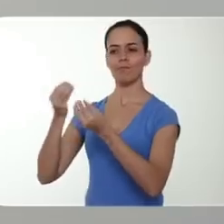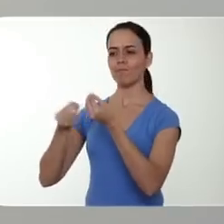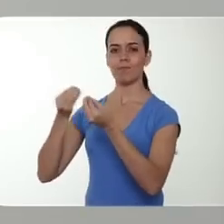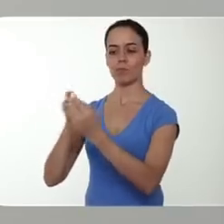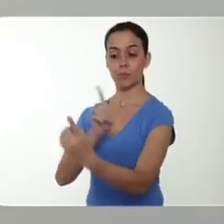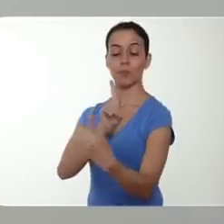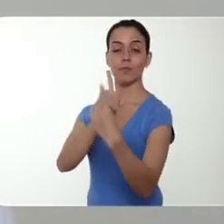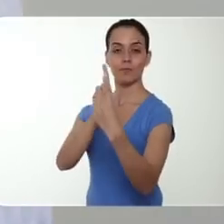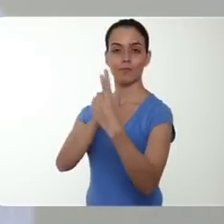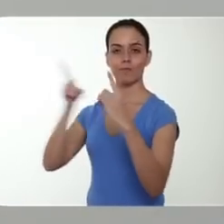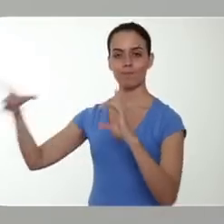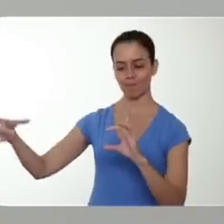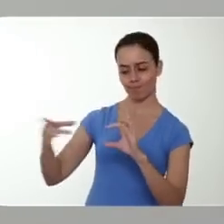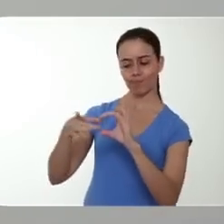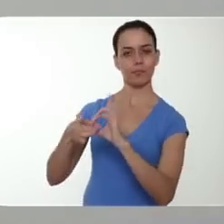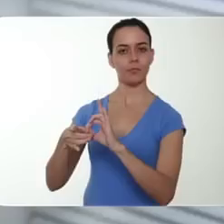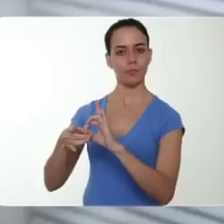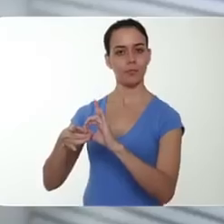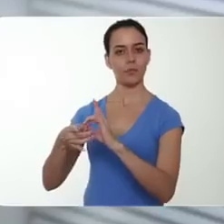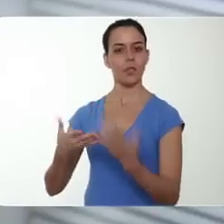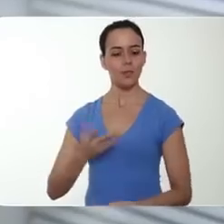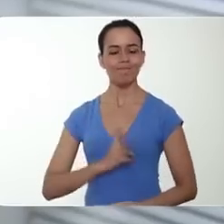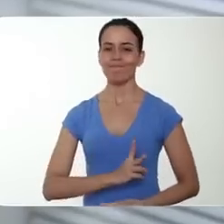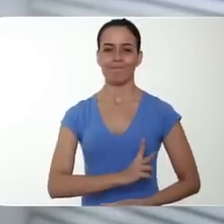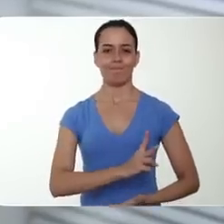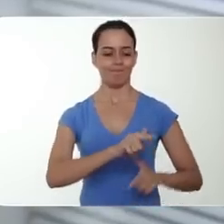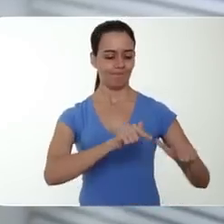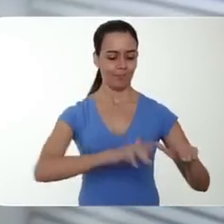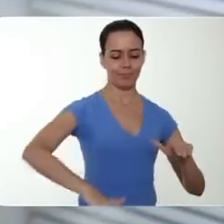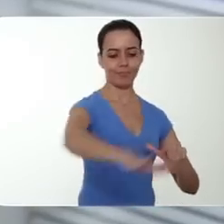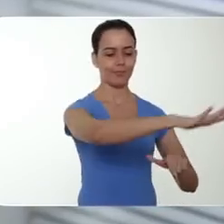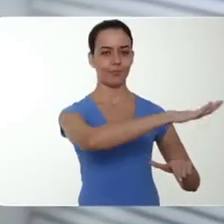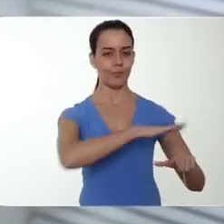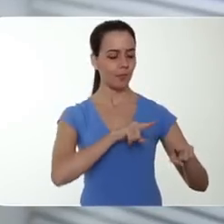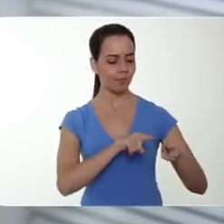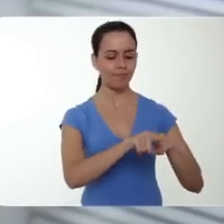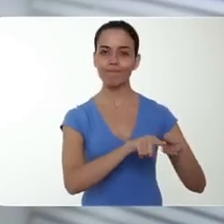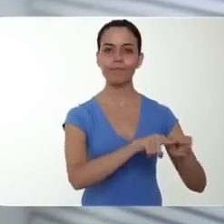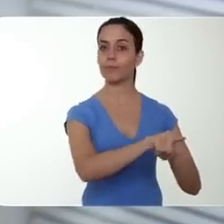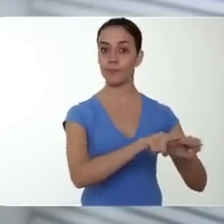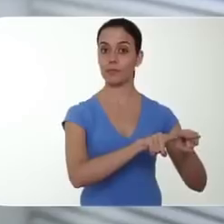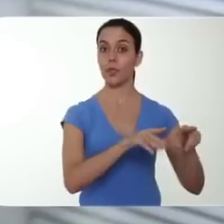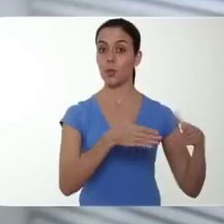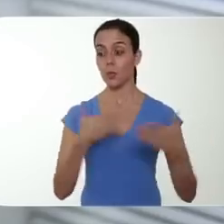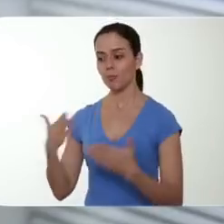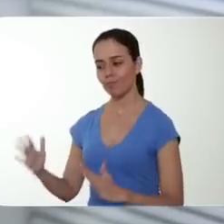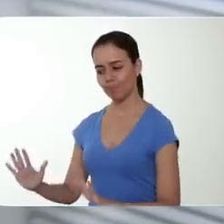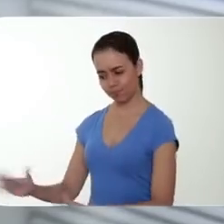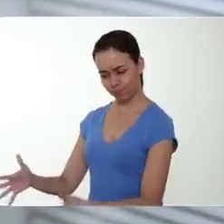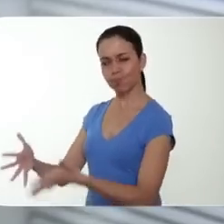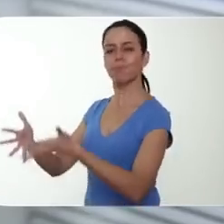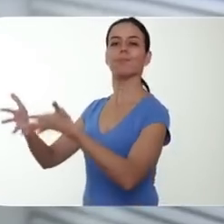para estreitar relacionamento com o cliente final, né? Cada vez mais o mercado vai ser mais competitivo. Então isso já é um motivador, né,